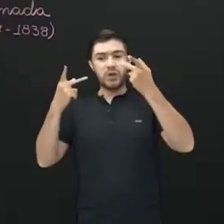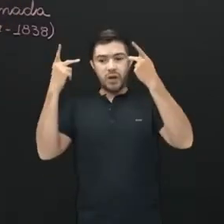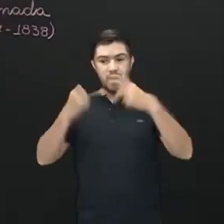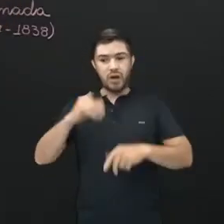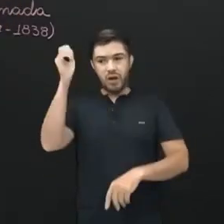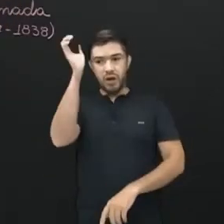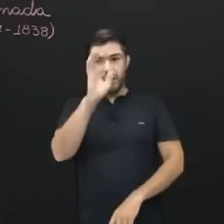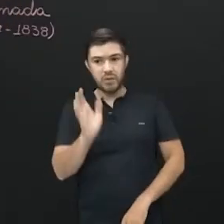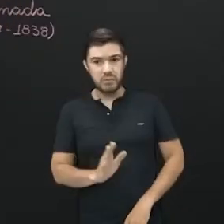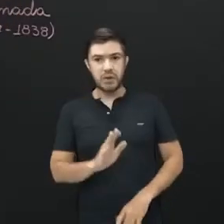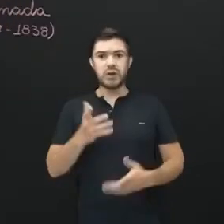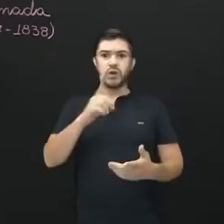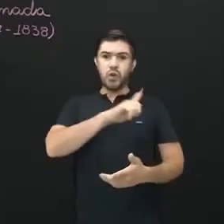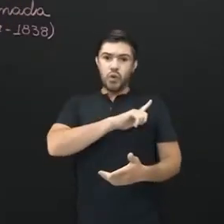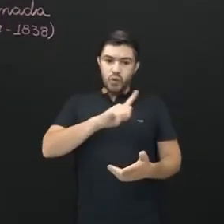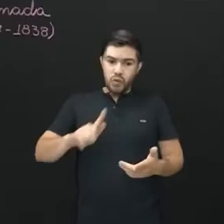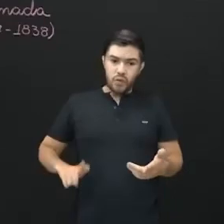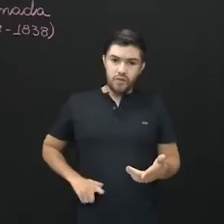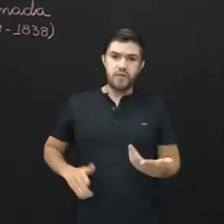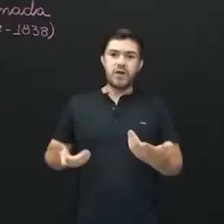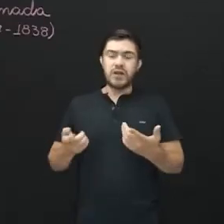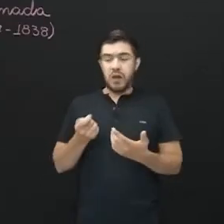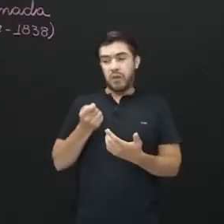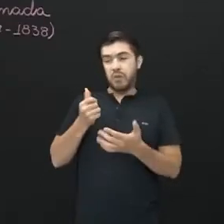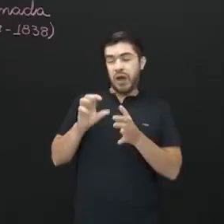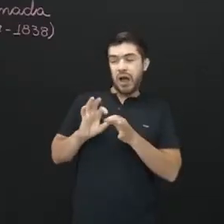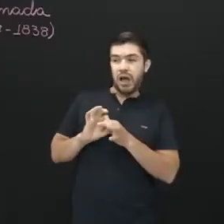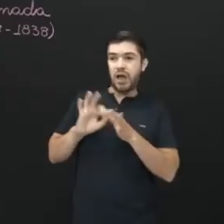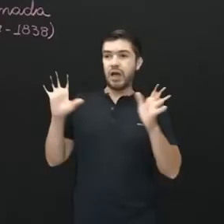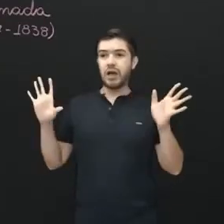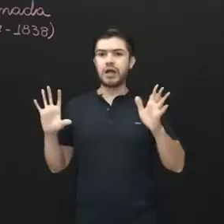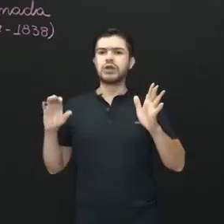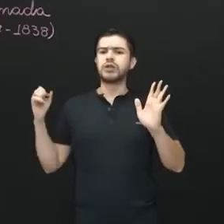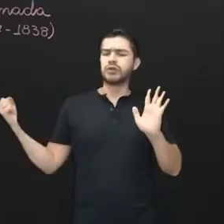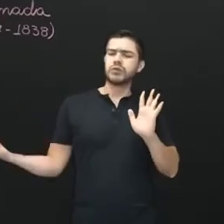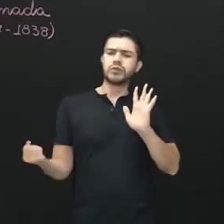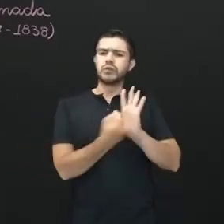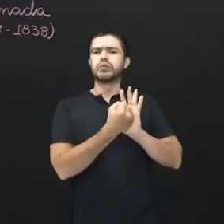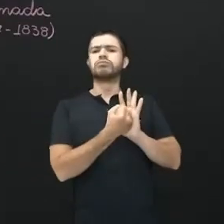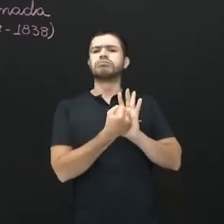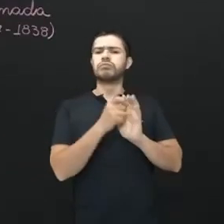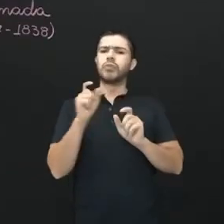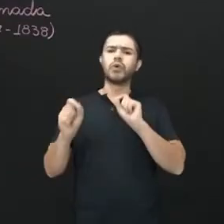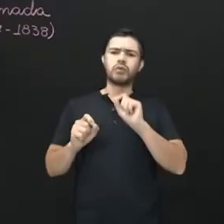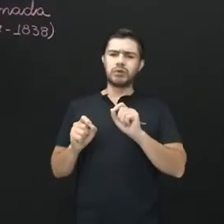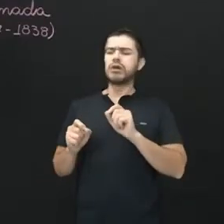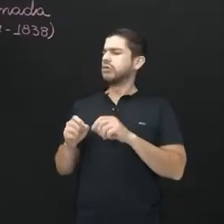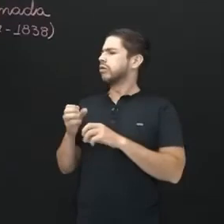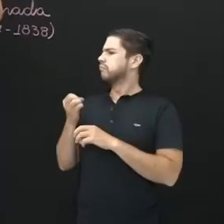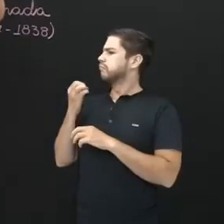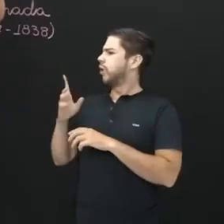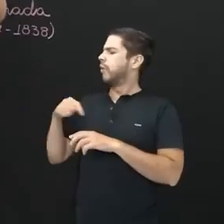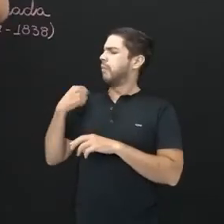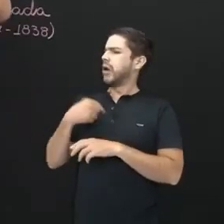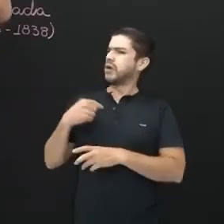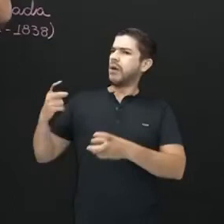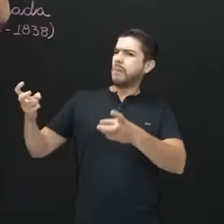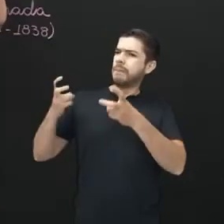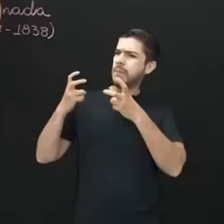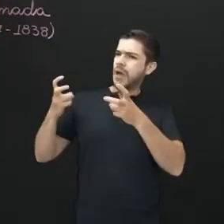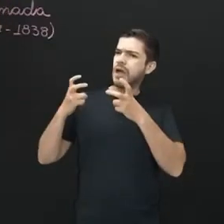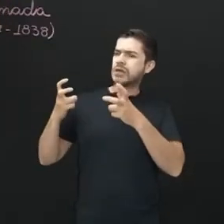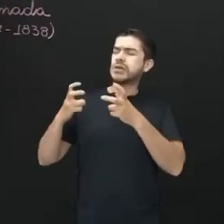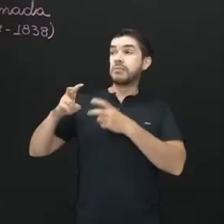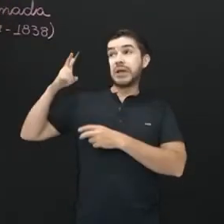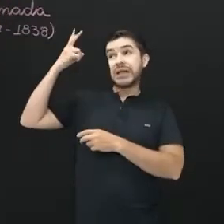brasileiro, o governo desse país que estava recém-independente, ele se afirma. Isso vale a pena para a gente perceber como